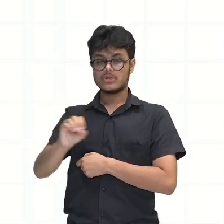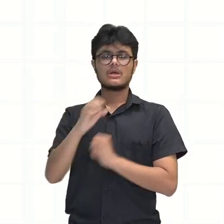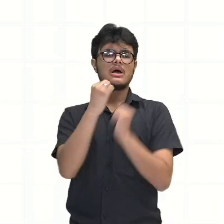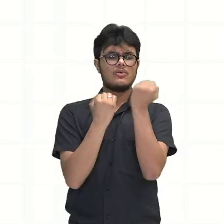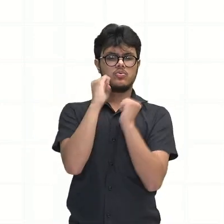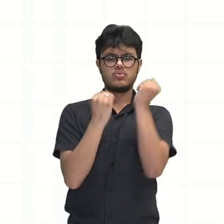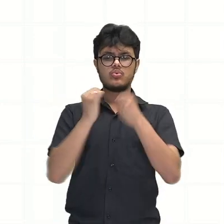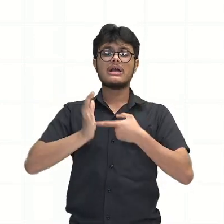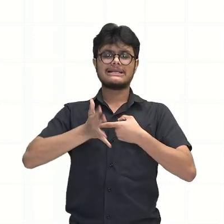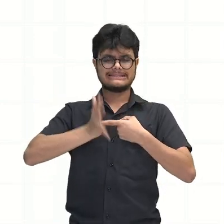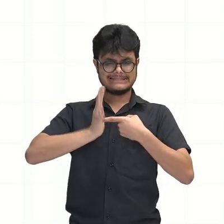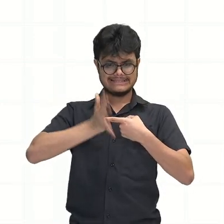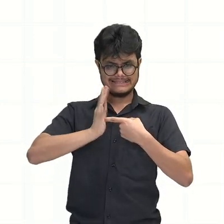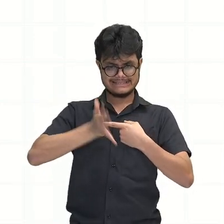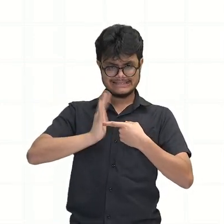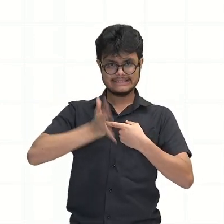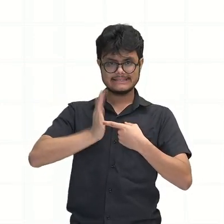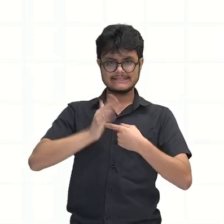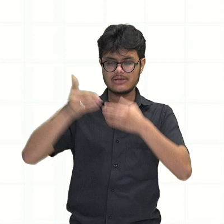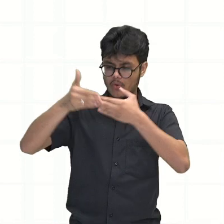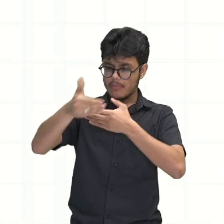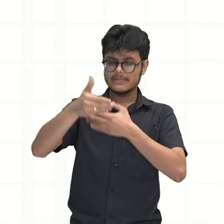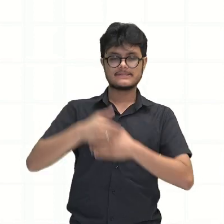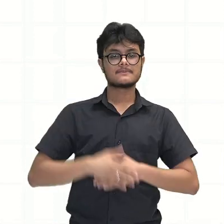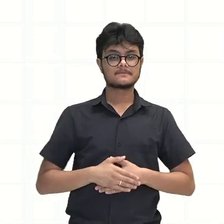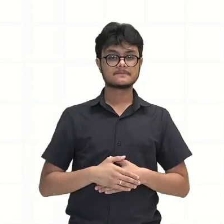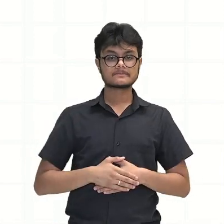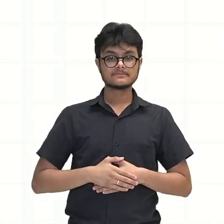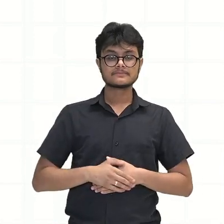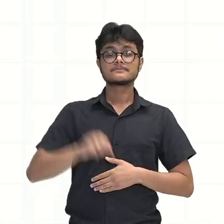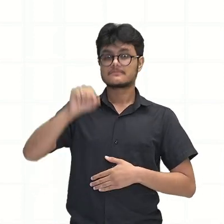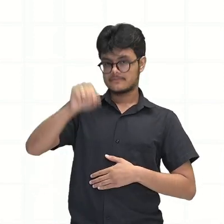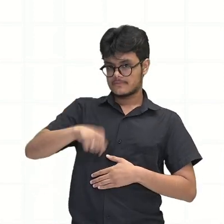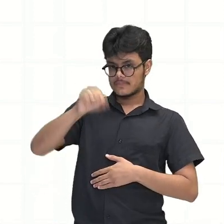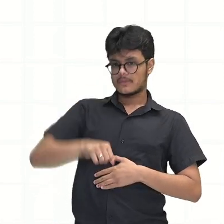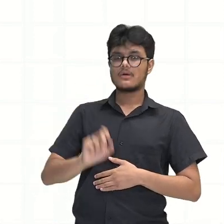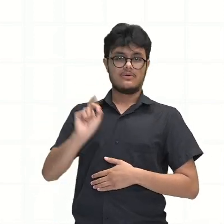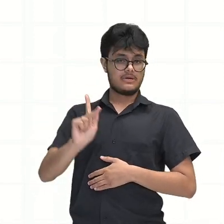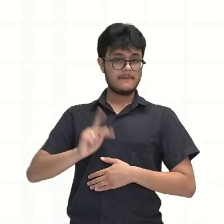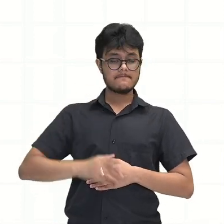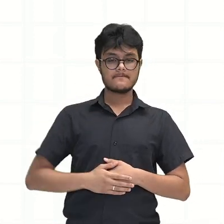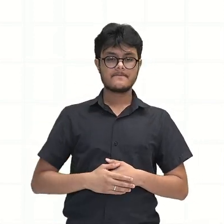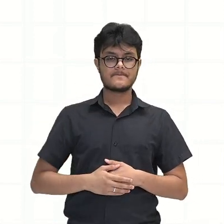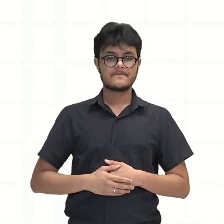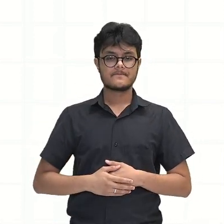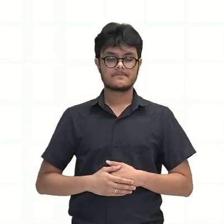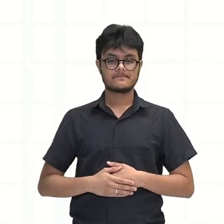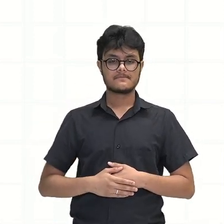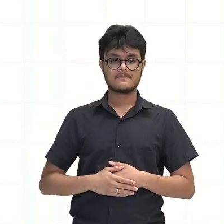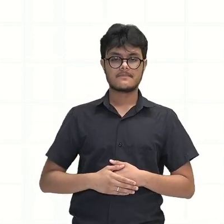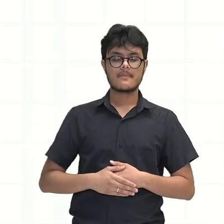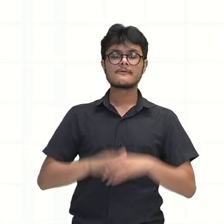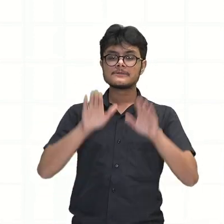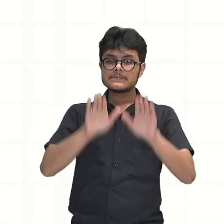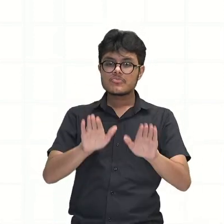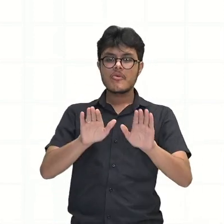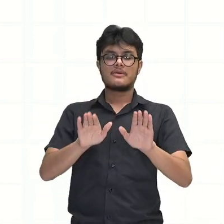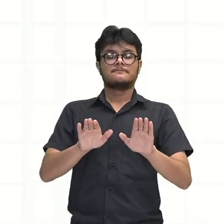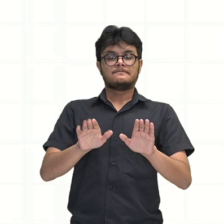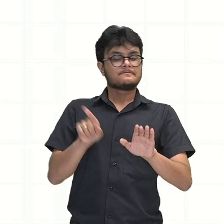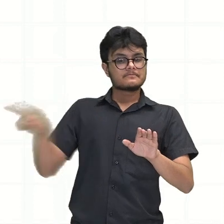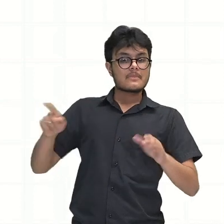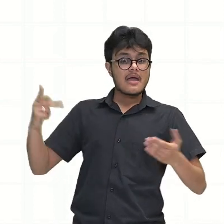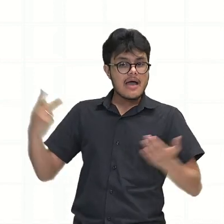biela permite o giro que vai fazer esse giro do virabrequim, certo? Para que ocorra